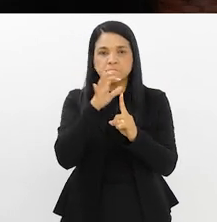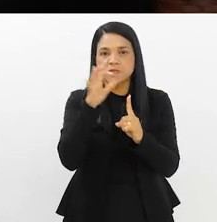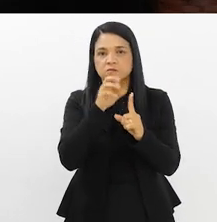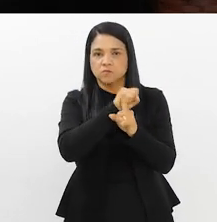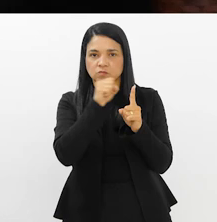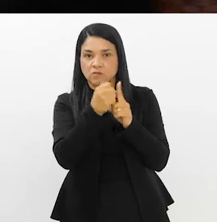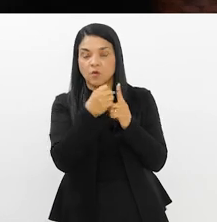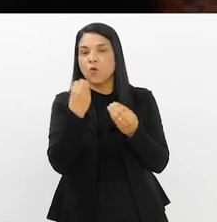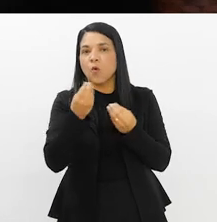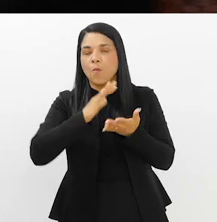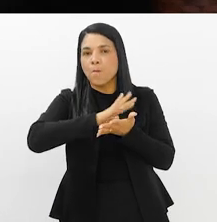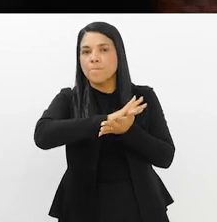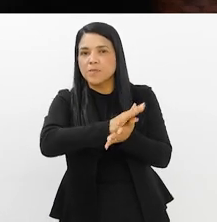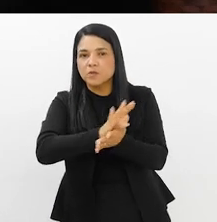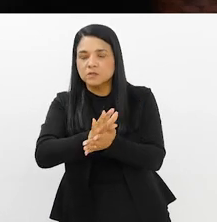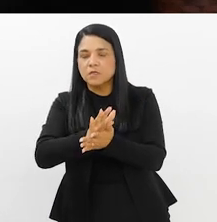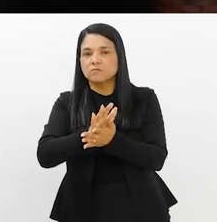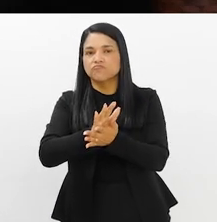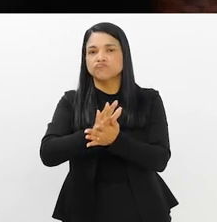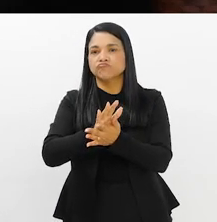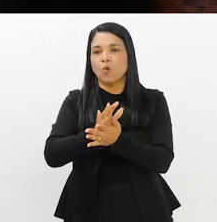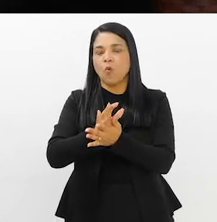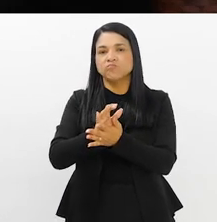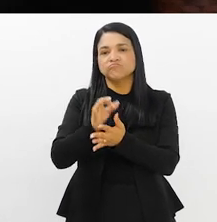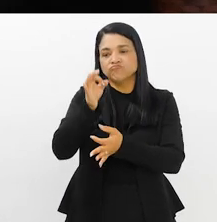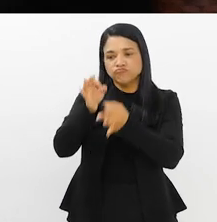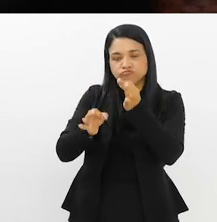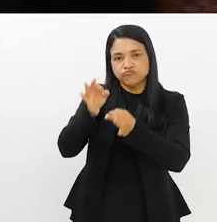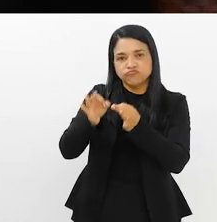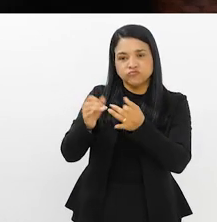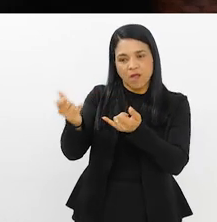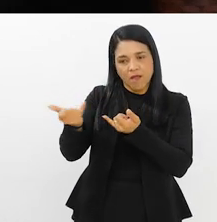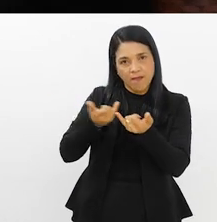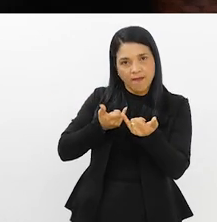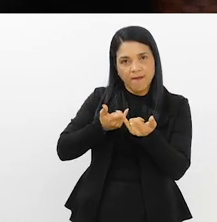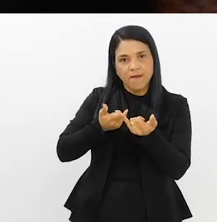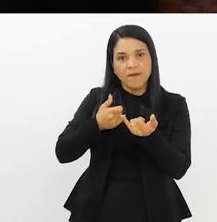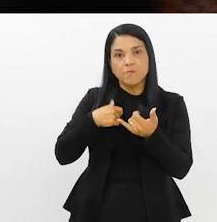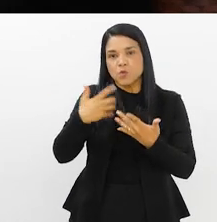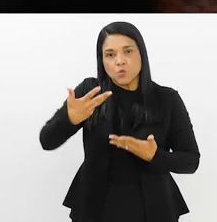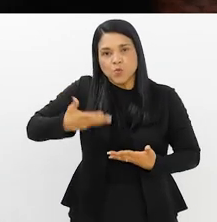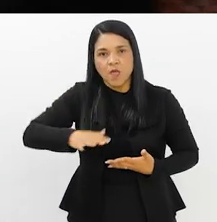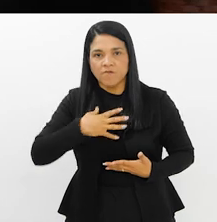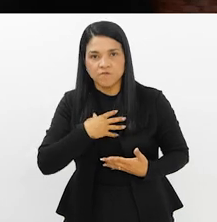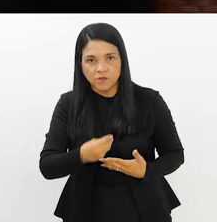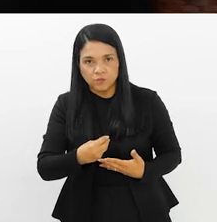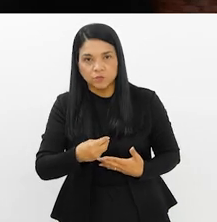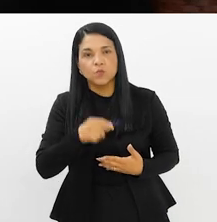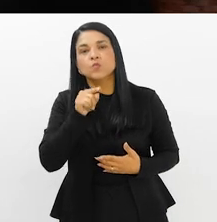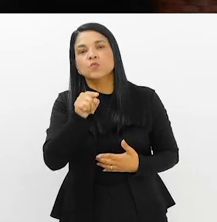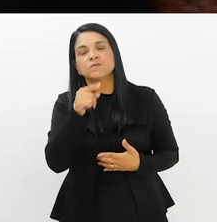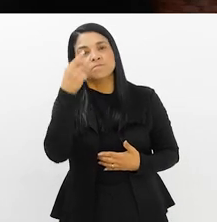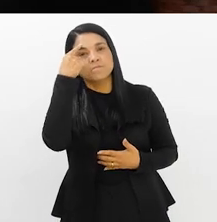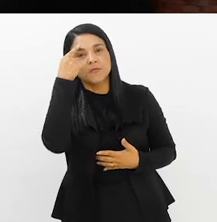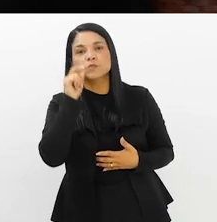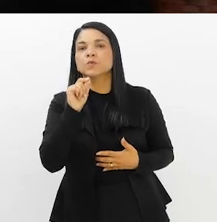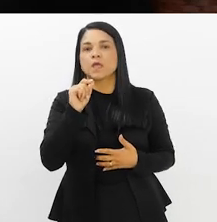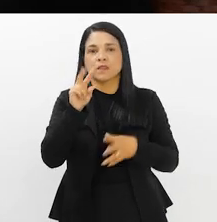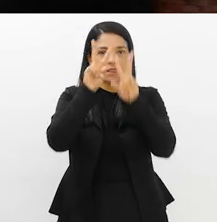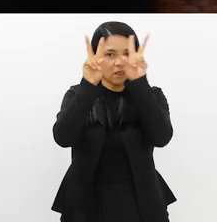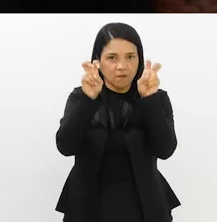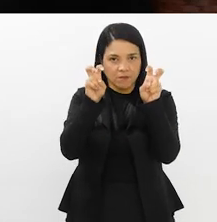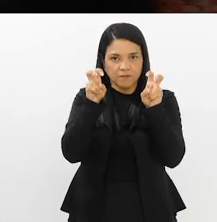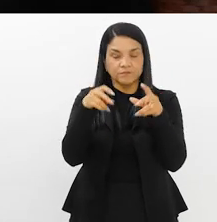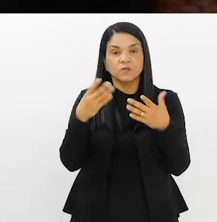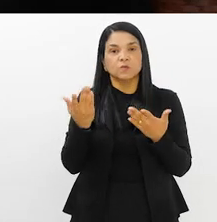Como enfrentar o preconceito ou julgamento por não querer ter filhos? E você, o que pensa sobre o assunto? No